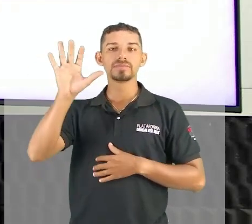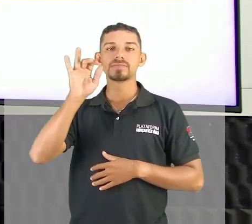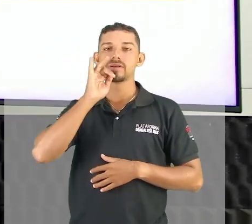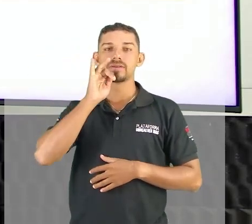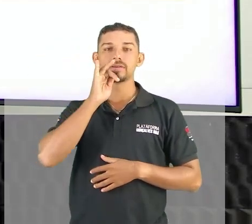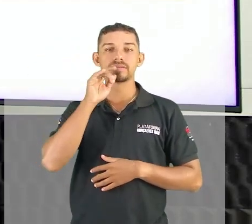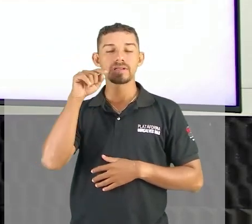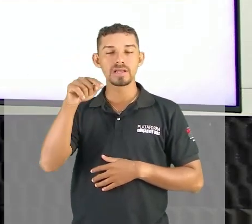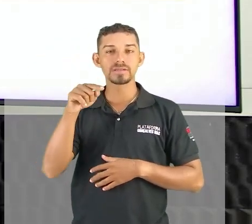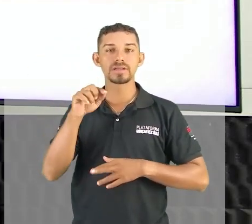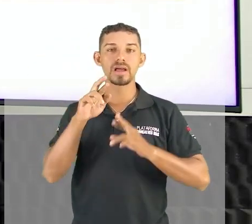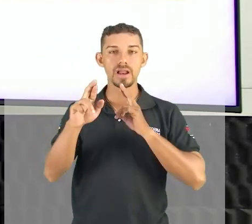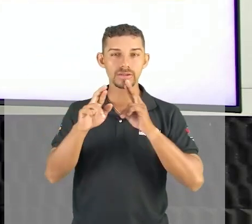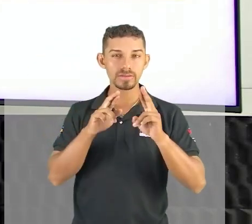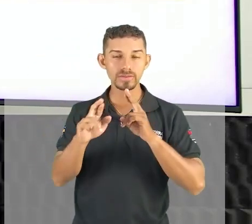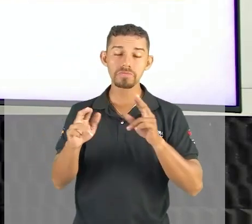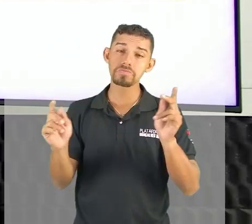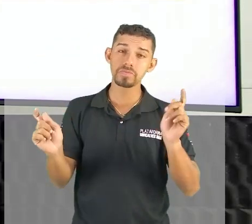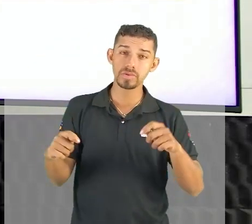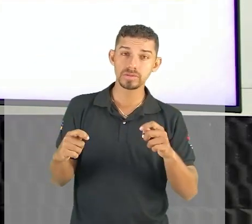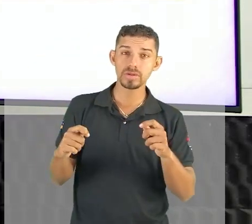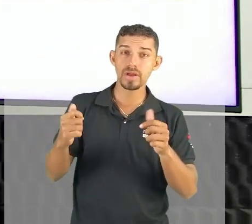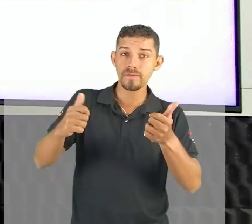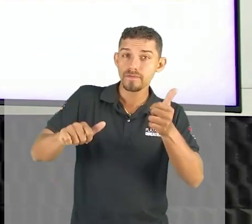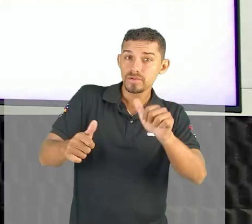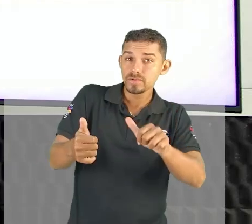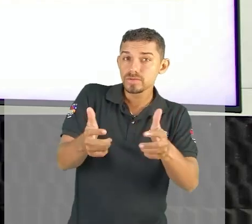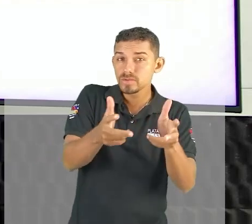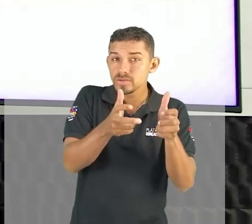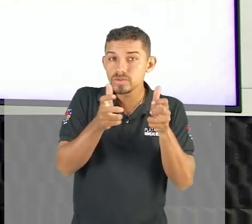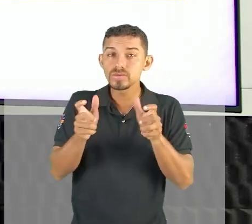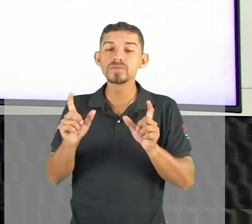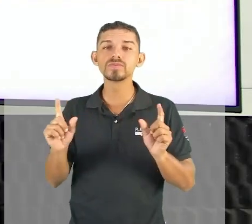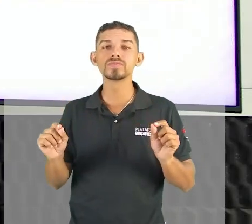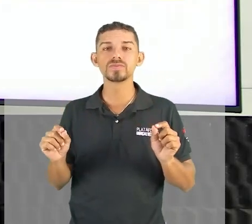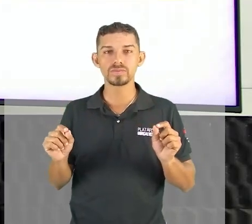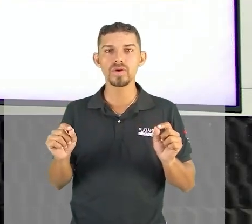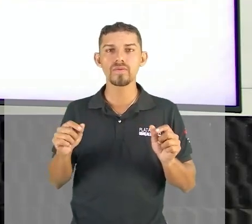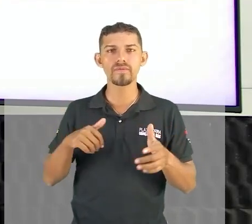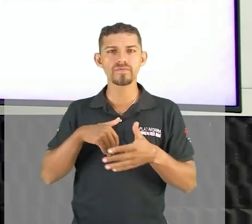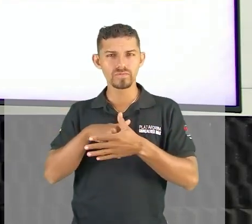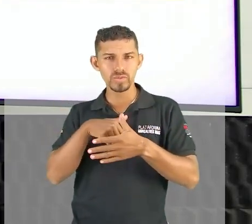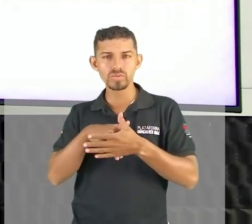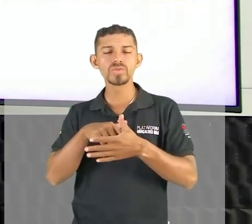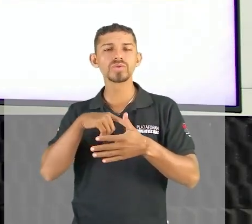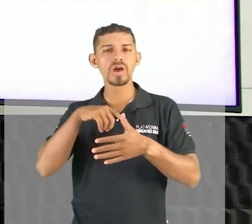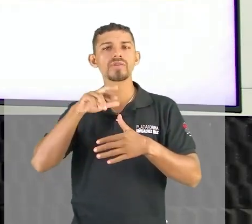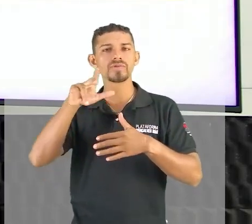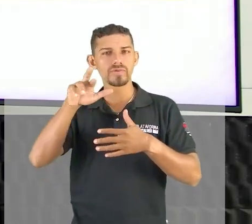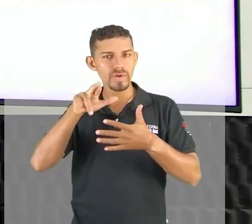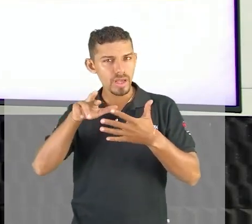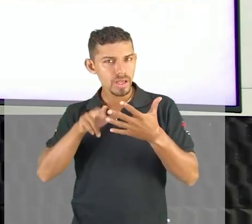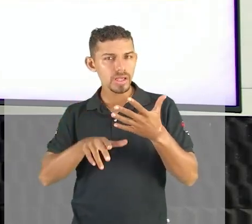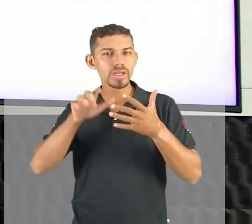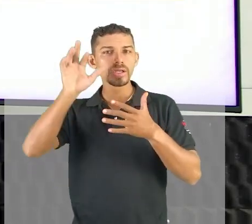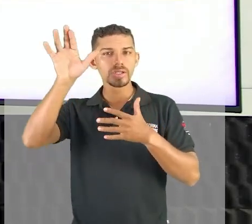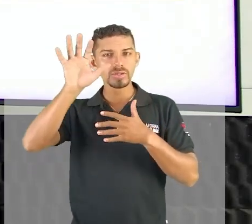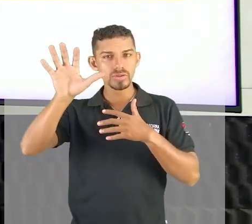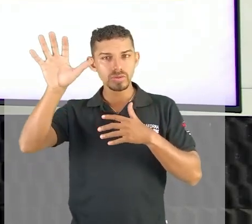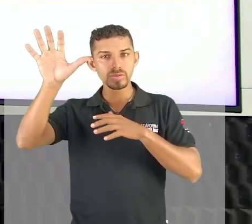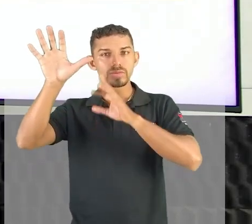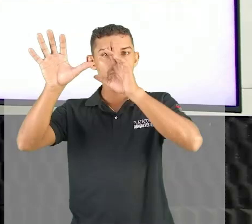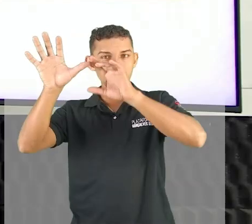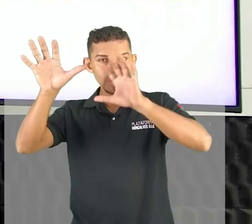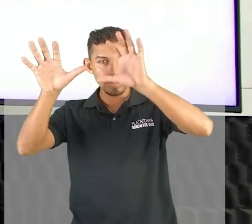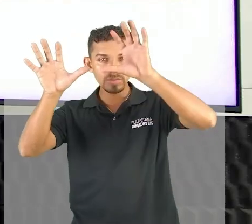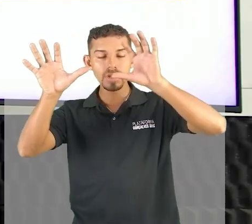base nessa relação a gente pode eh verificar o quê que o futebol por ter diferentes regiões ou diferentes nomes